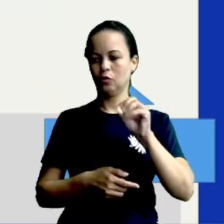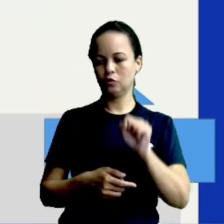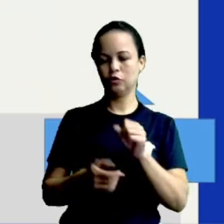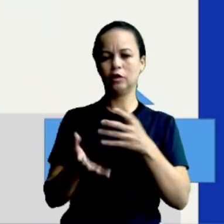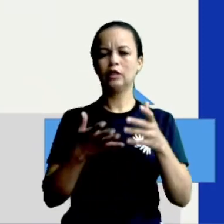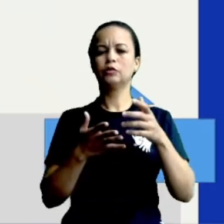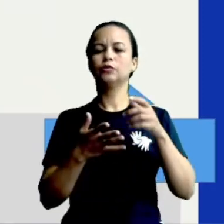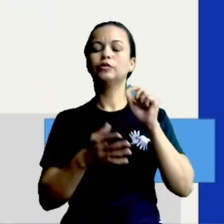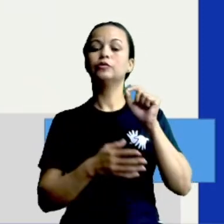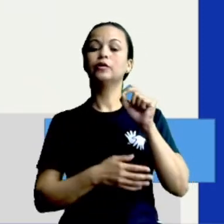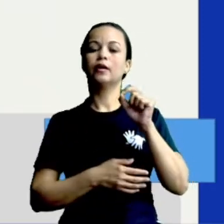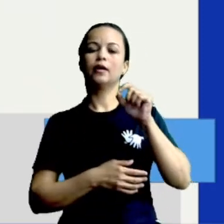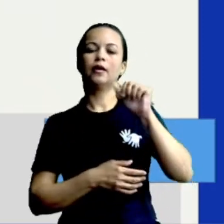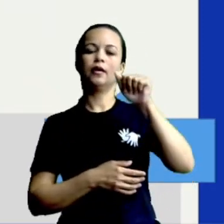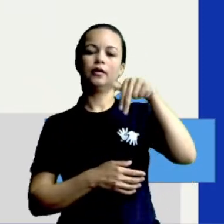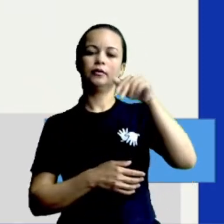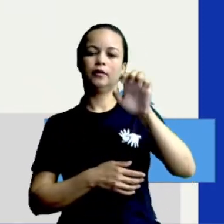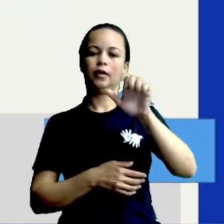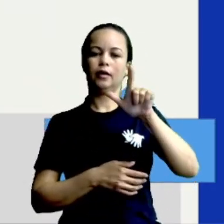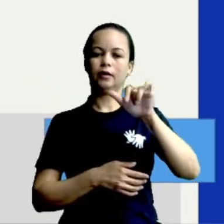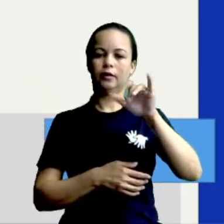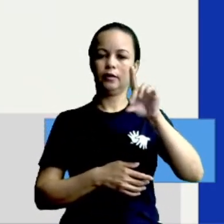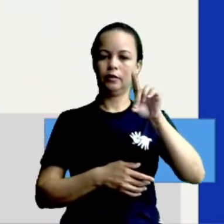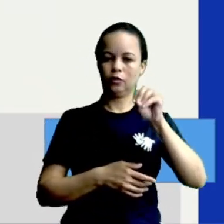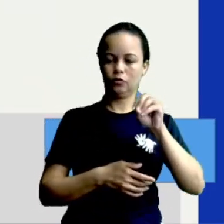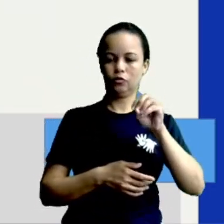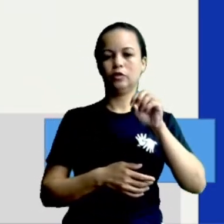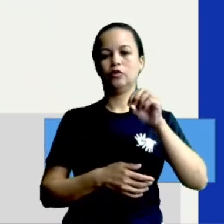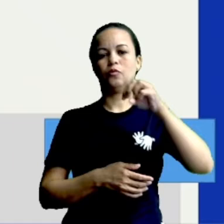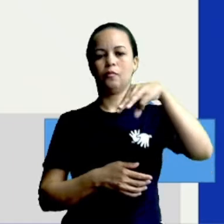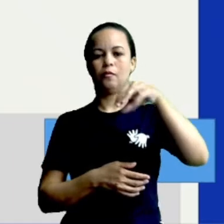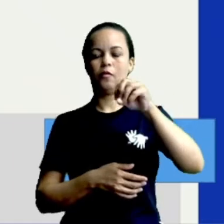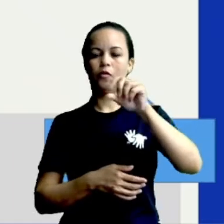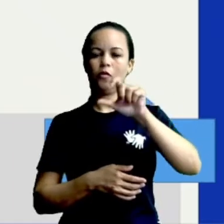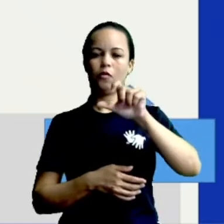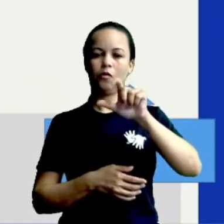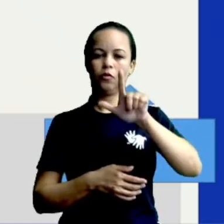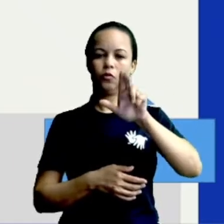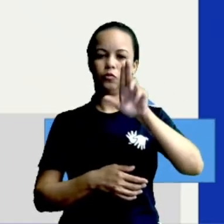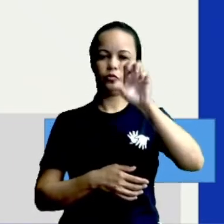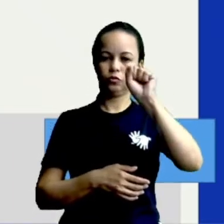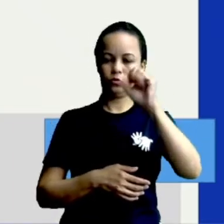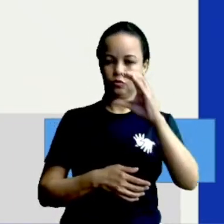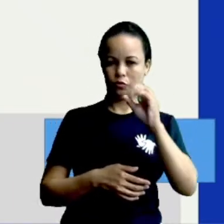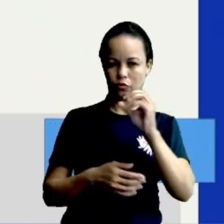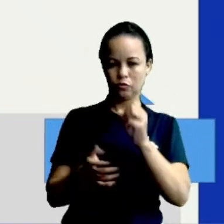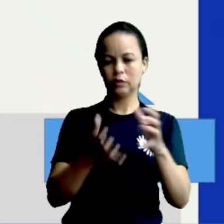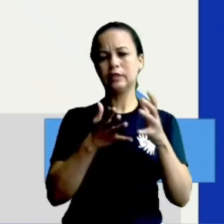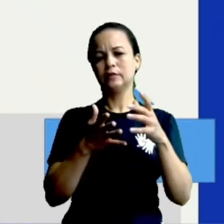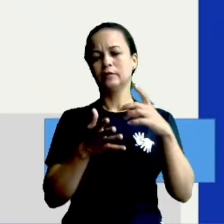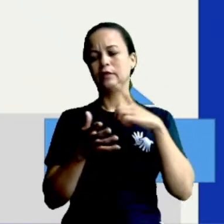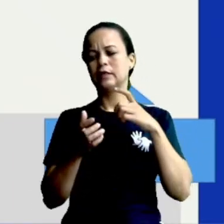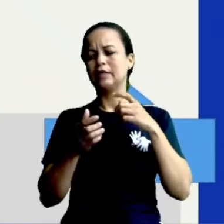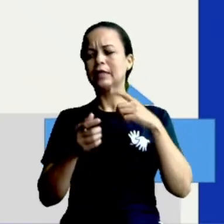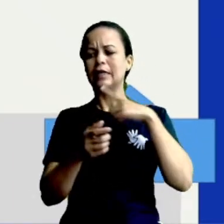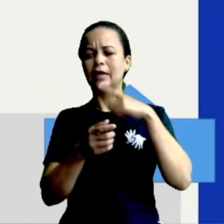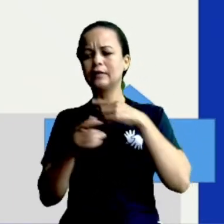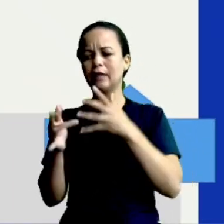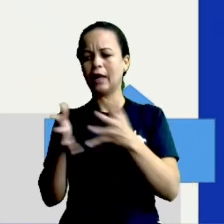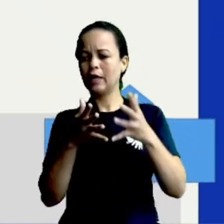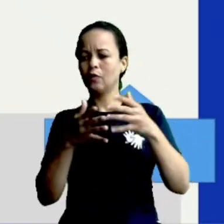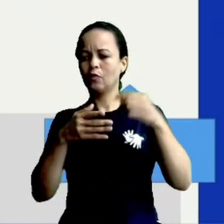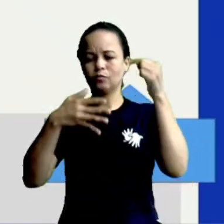luz, anelídeos e moluscos, e também os cordados equinodermos, que possuem chamados de celomados, que possuem